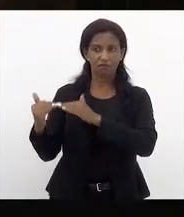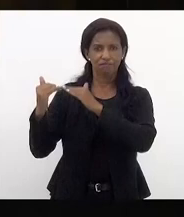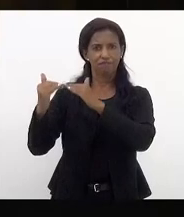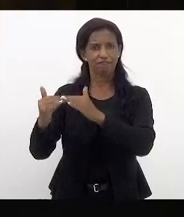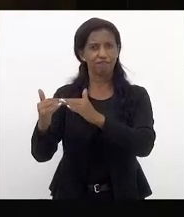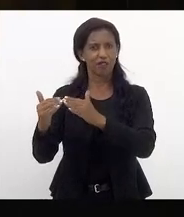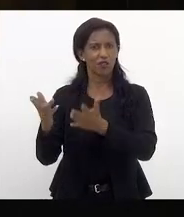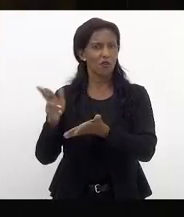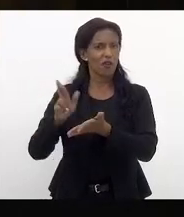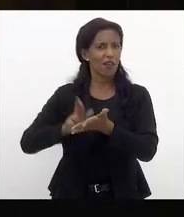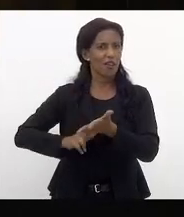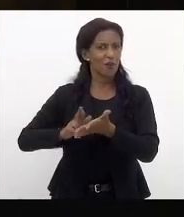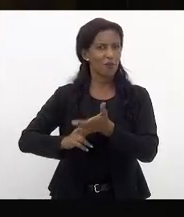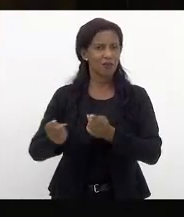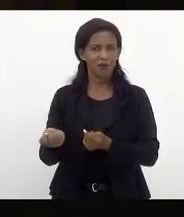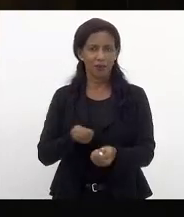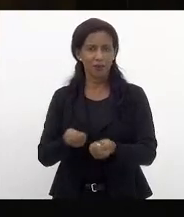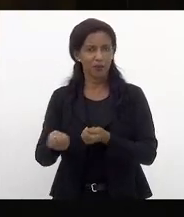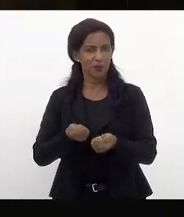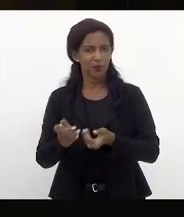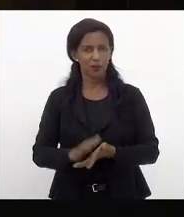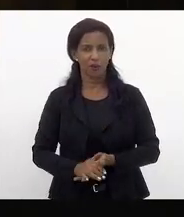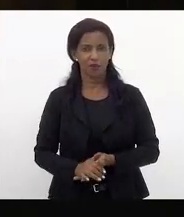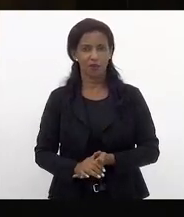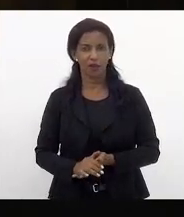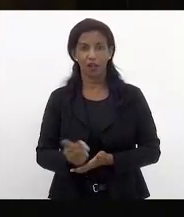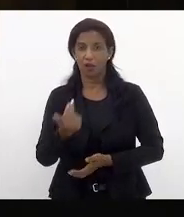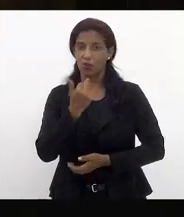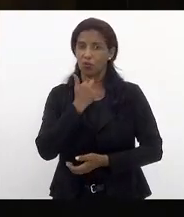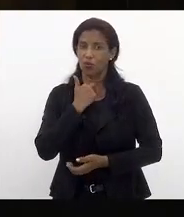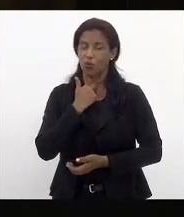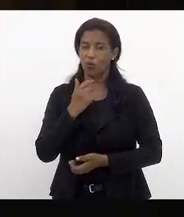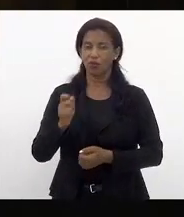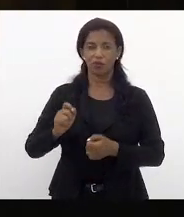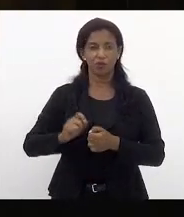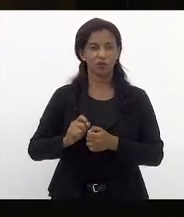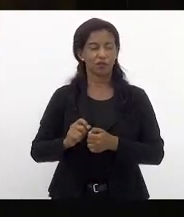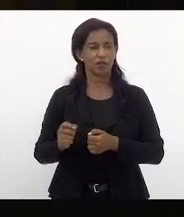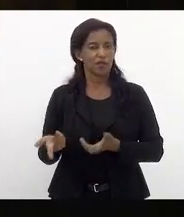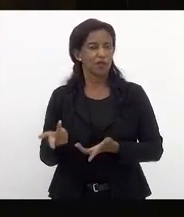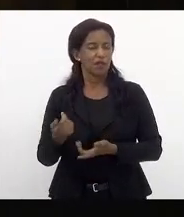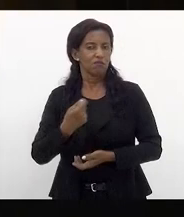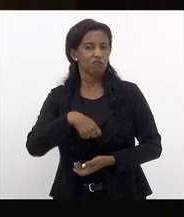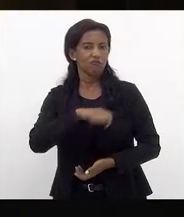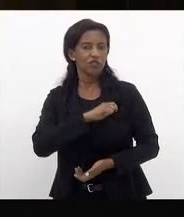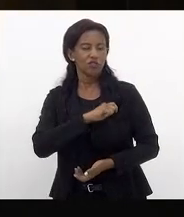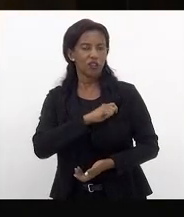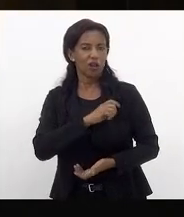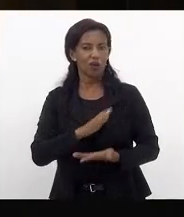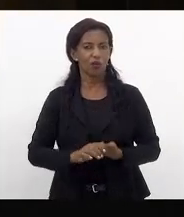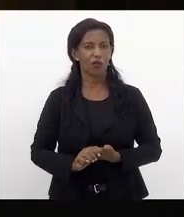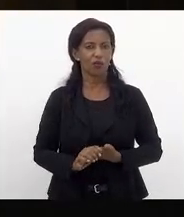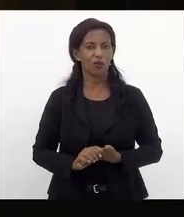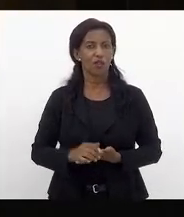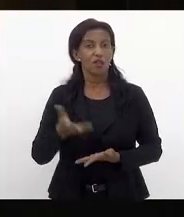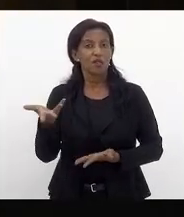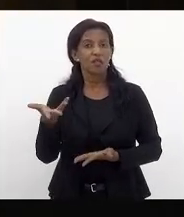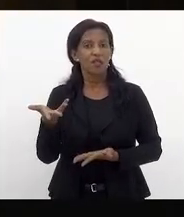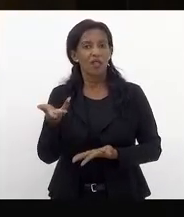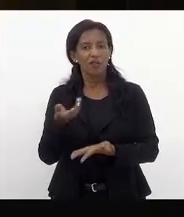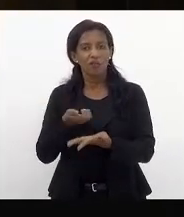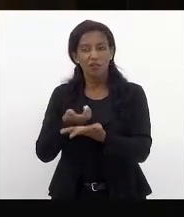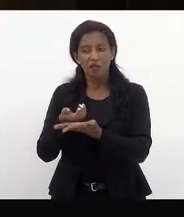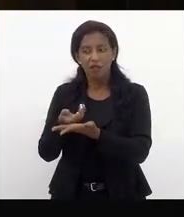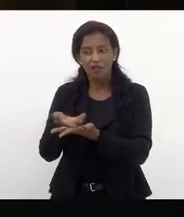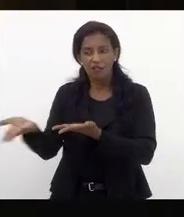qualquer recuperação econômica. Não se faz recuperação fiscal do Estado sem esse investimento